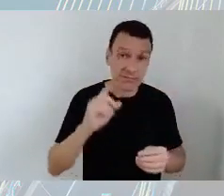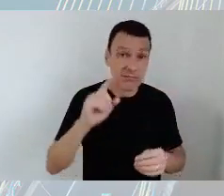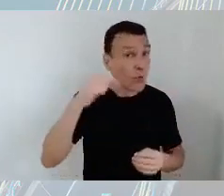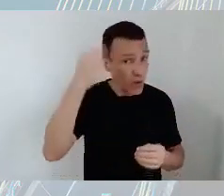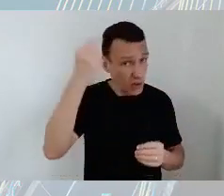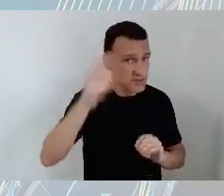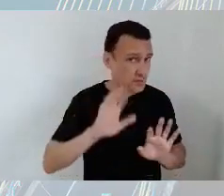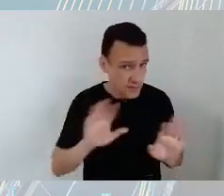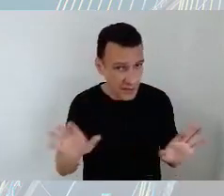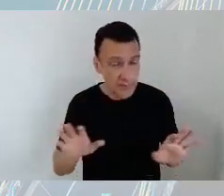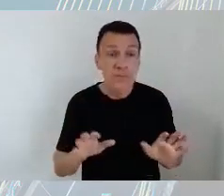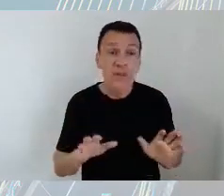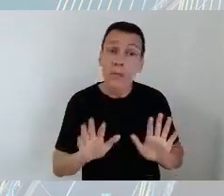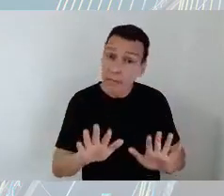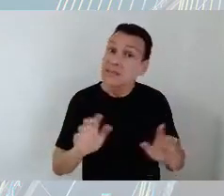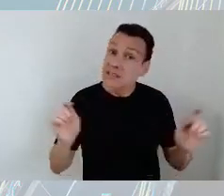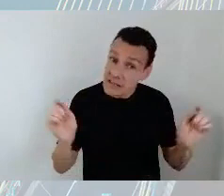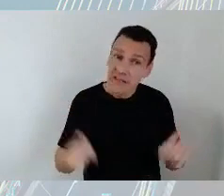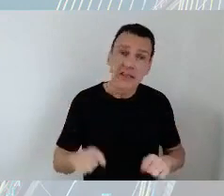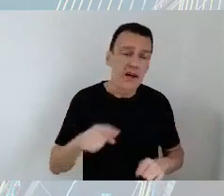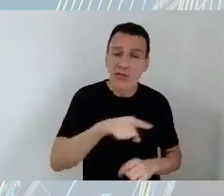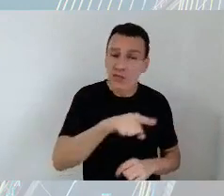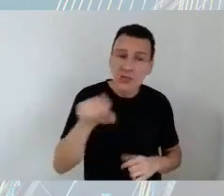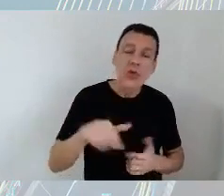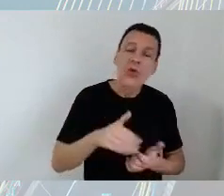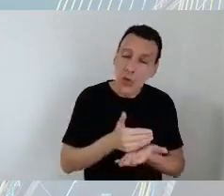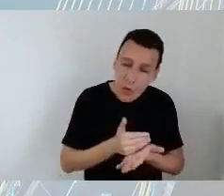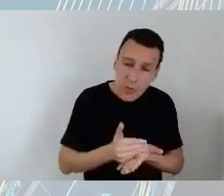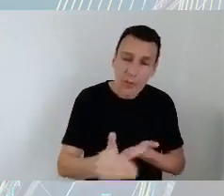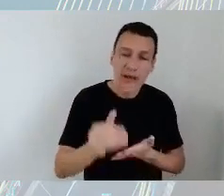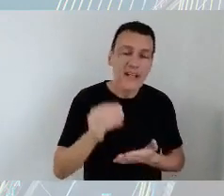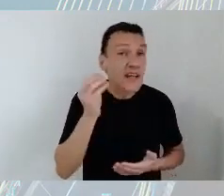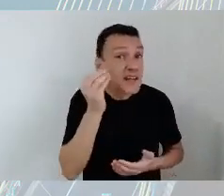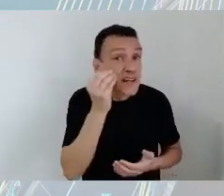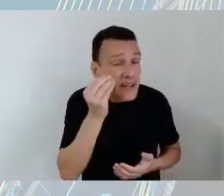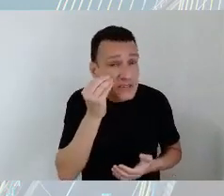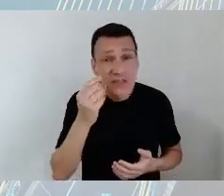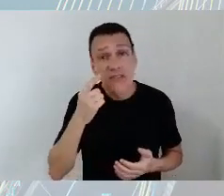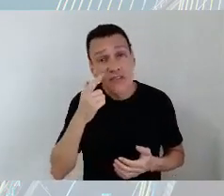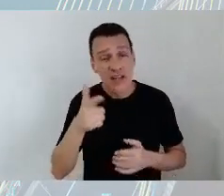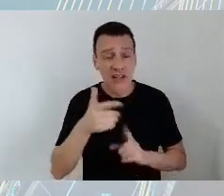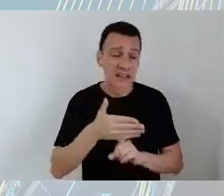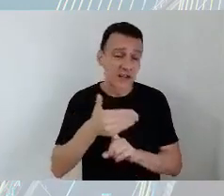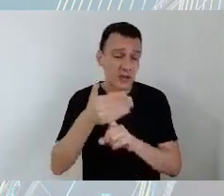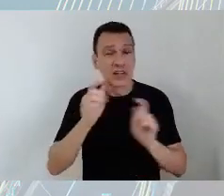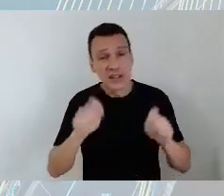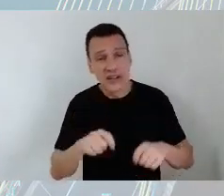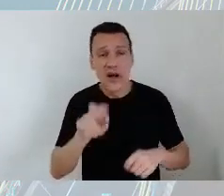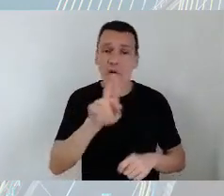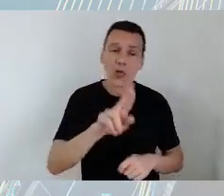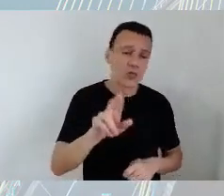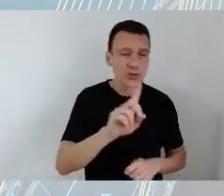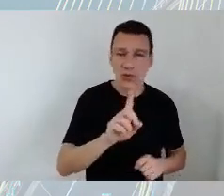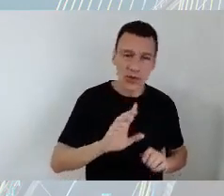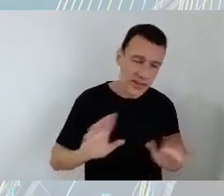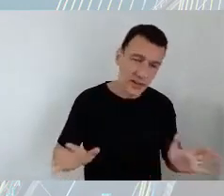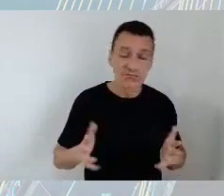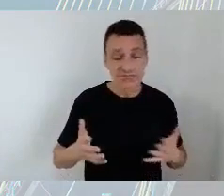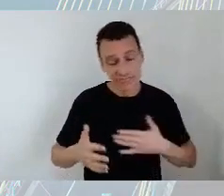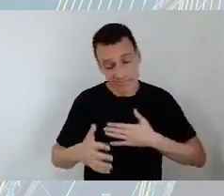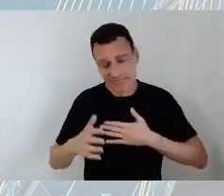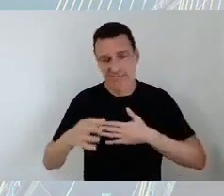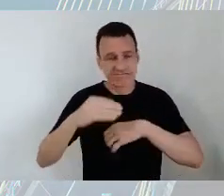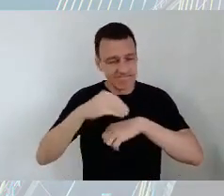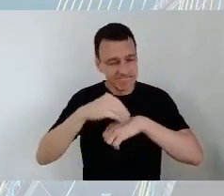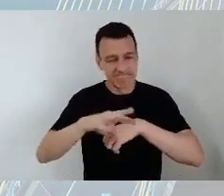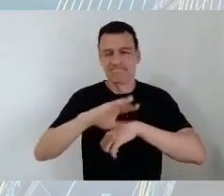que é a capacidade dessa tecnologia, dessa plataforma. Né? Esse é o recado de hoje. Obrigado por todo mundo que está aqui com a gente assistindo. Né?